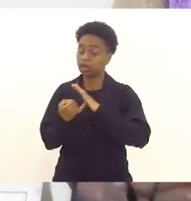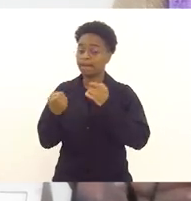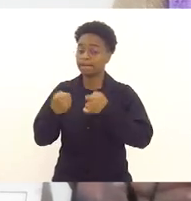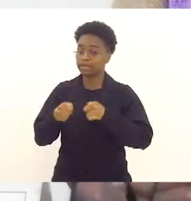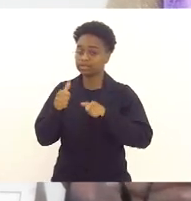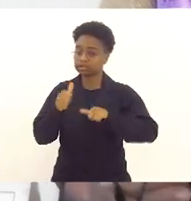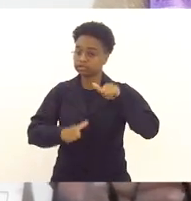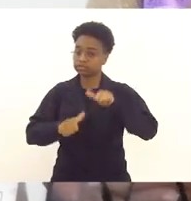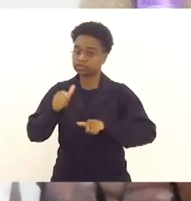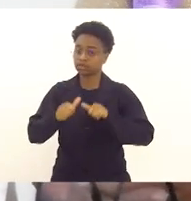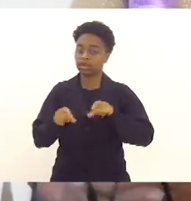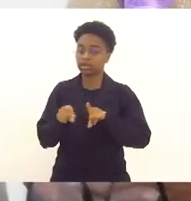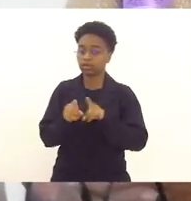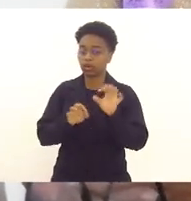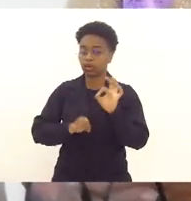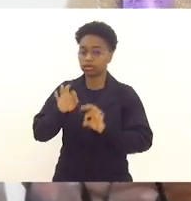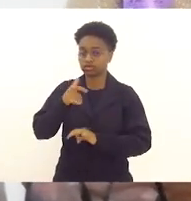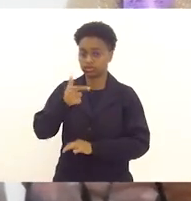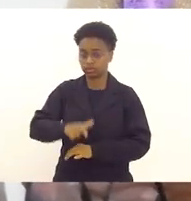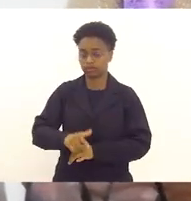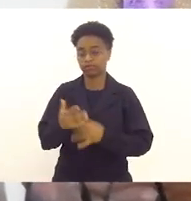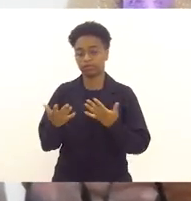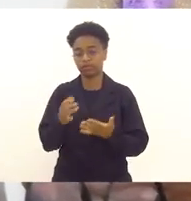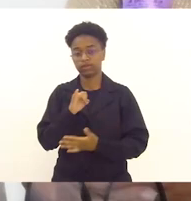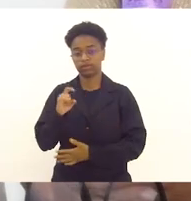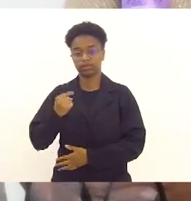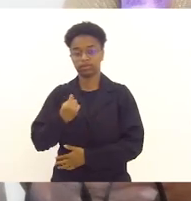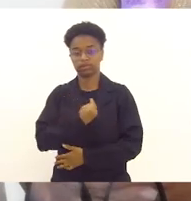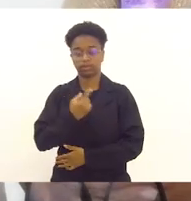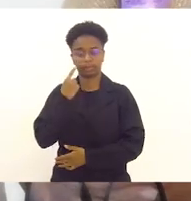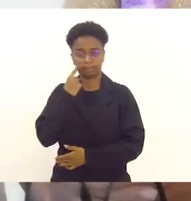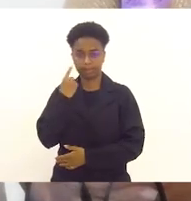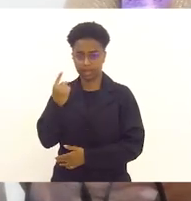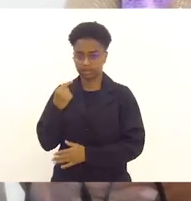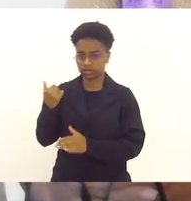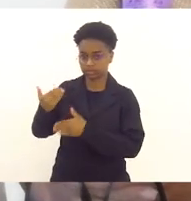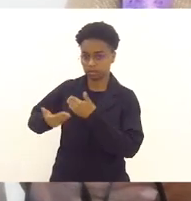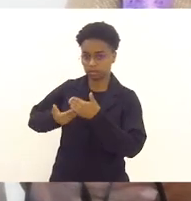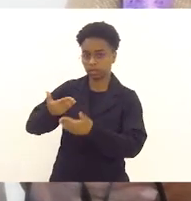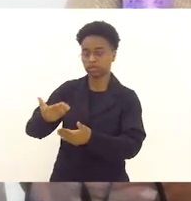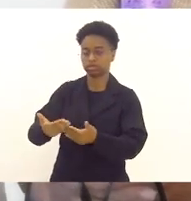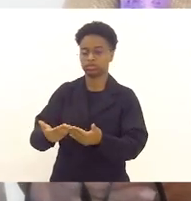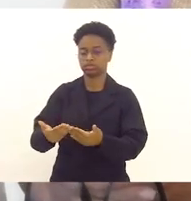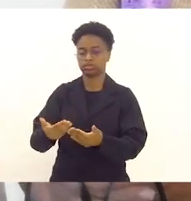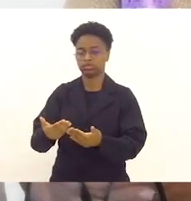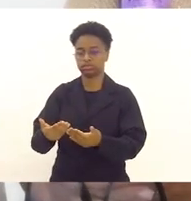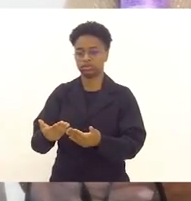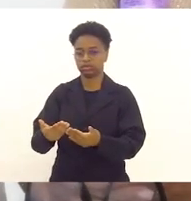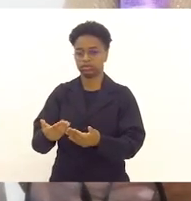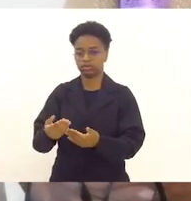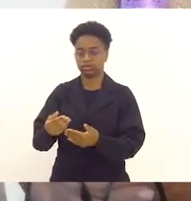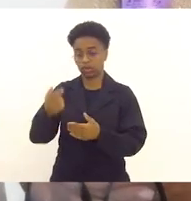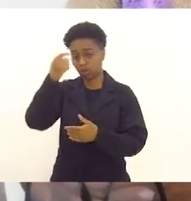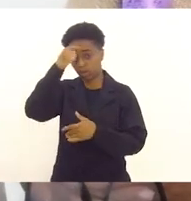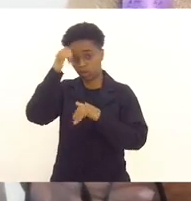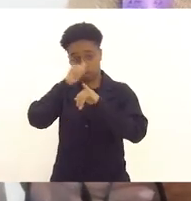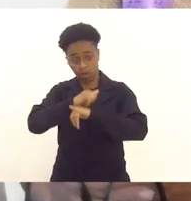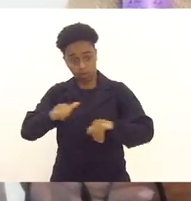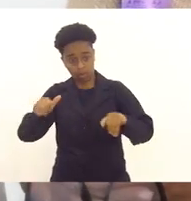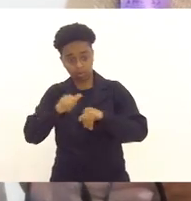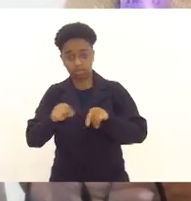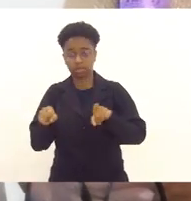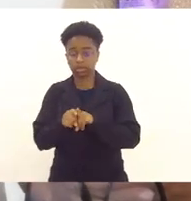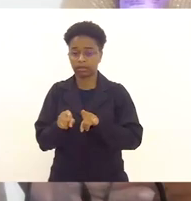realinhamento então assim quando a gente pensa é nesse processo todo não é de de conscientização e